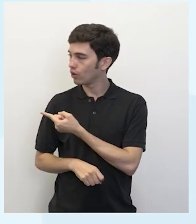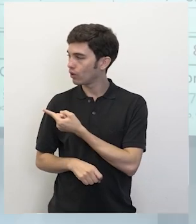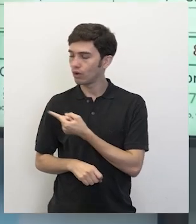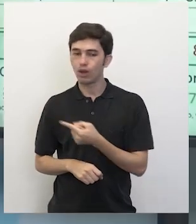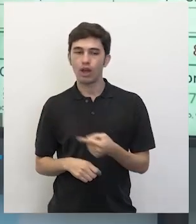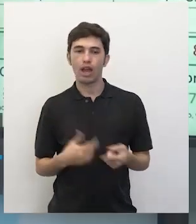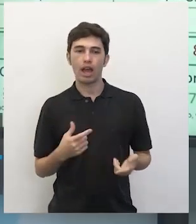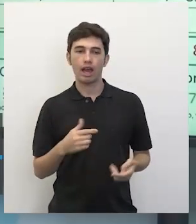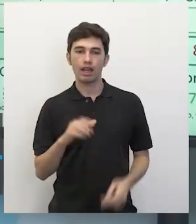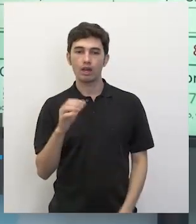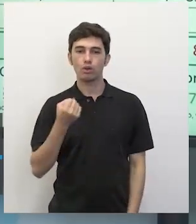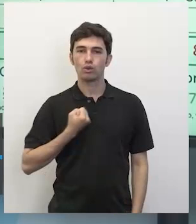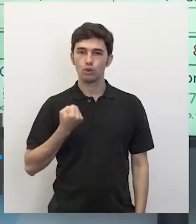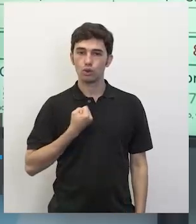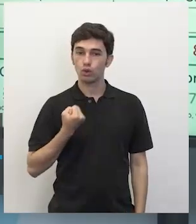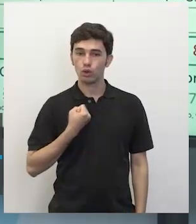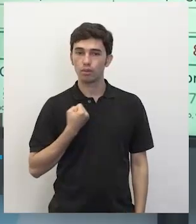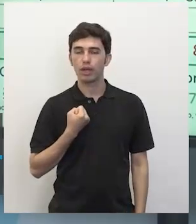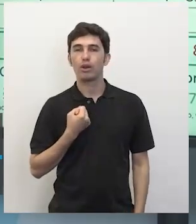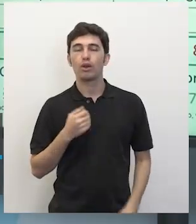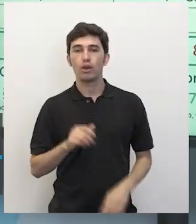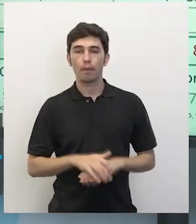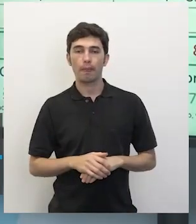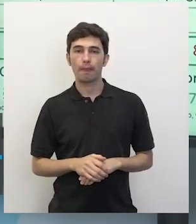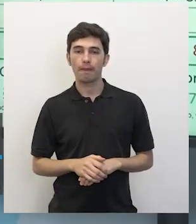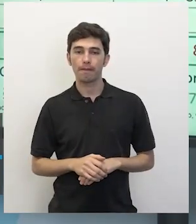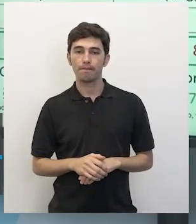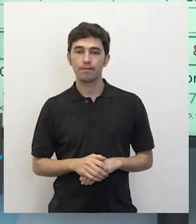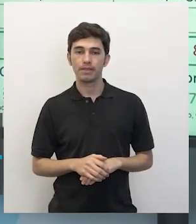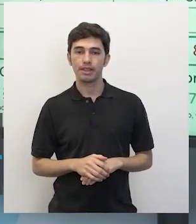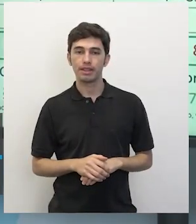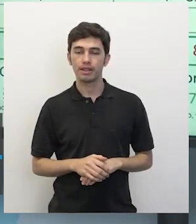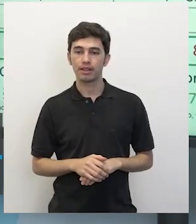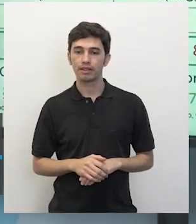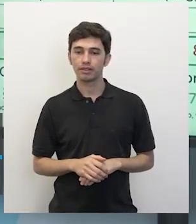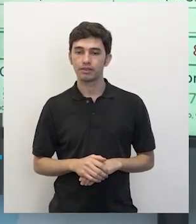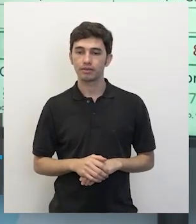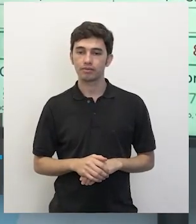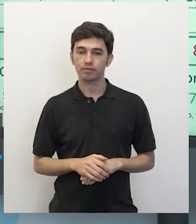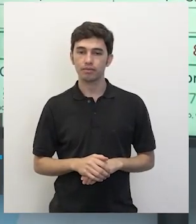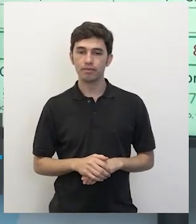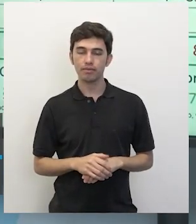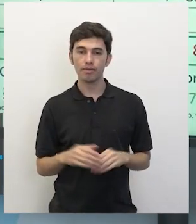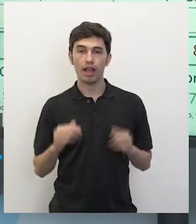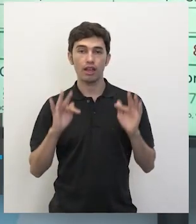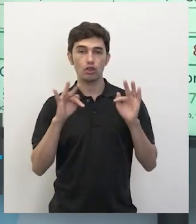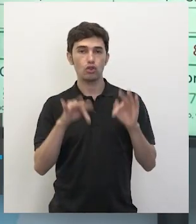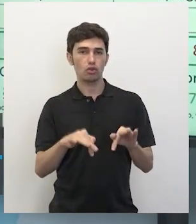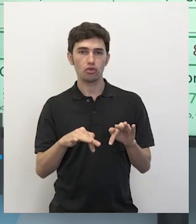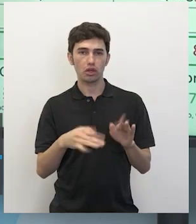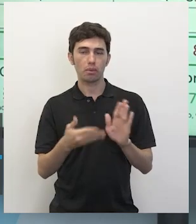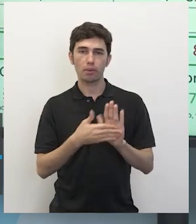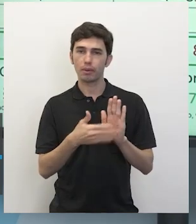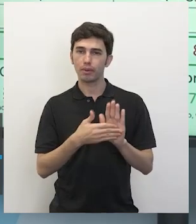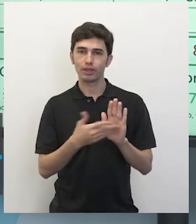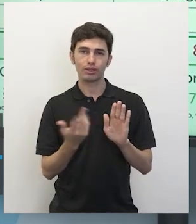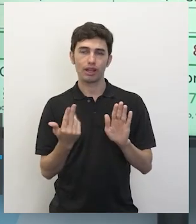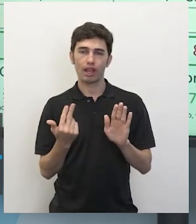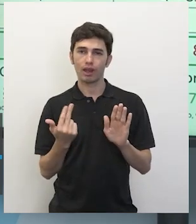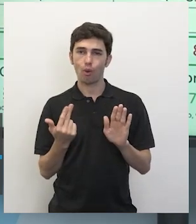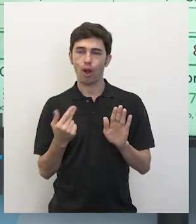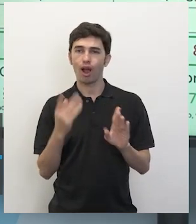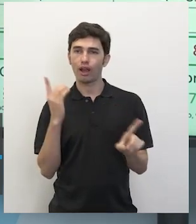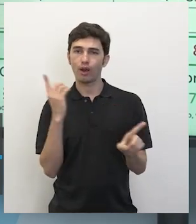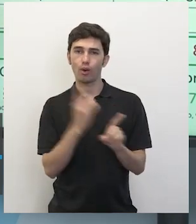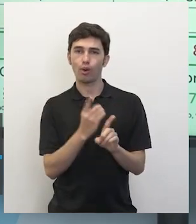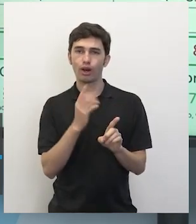algoritmo, tem uma confusãozinha toda, né? Uma nomenclatura toda em cima disso aí, mas o final, o propósito é sempre o mesmo, né?